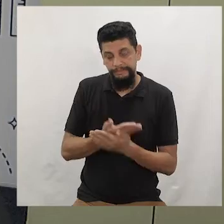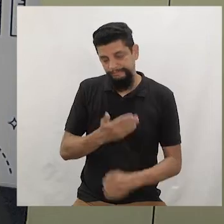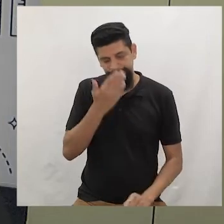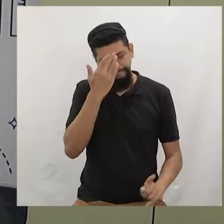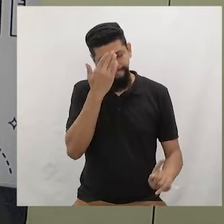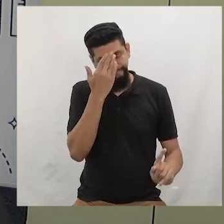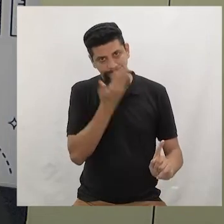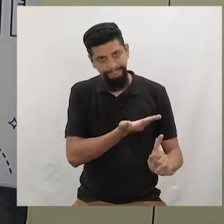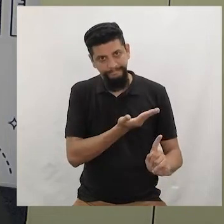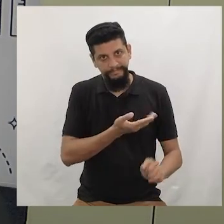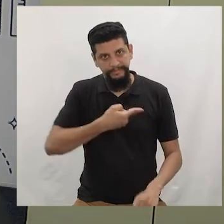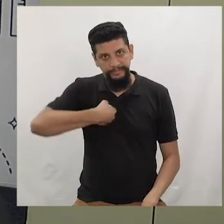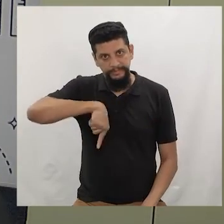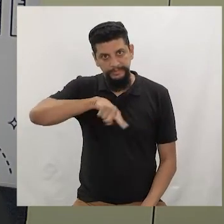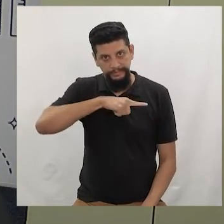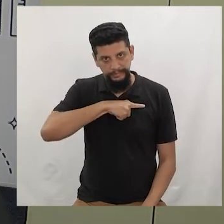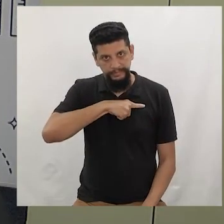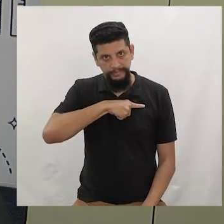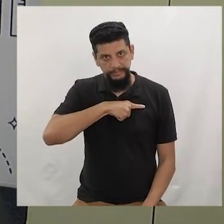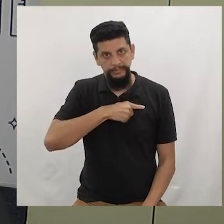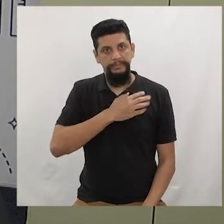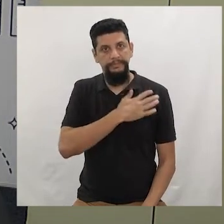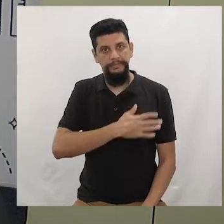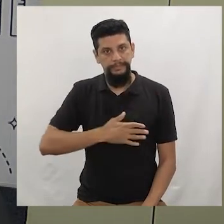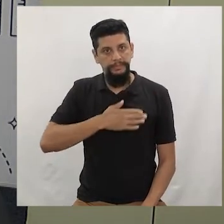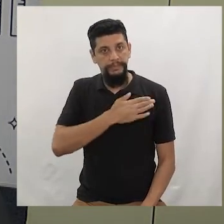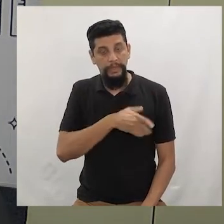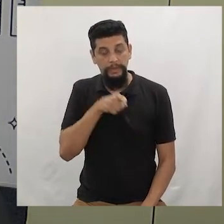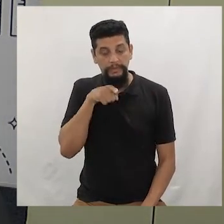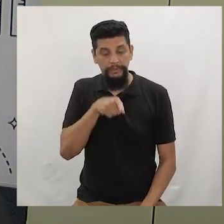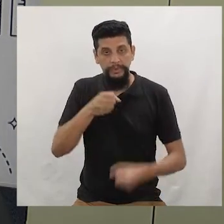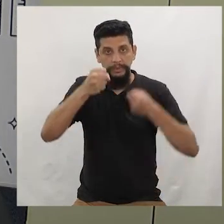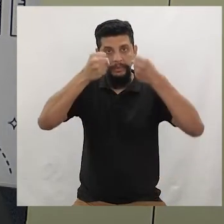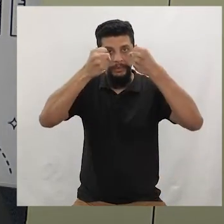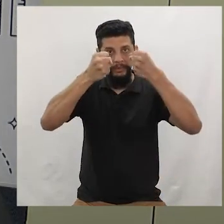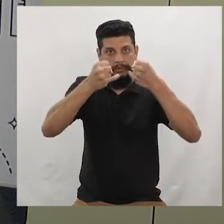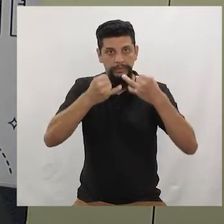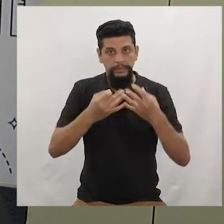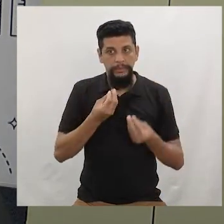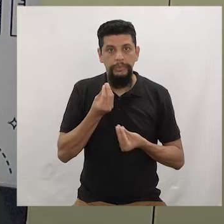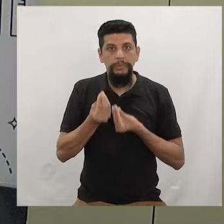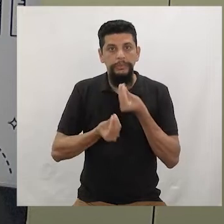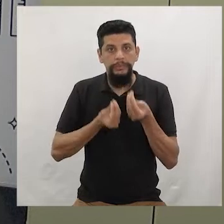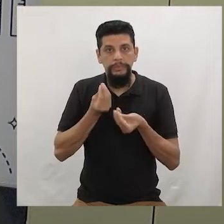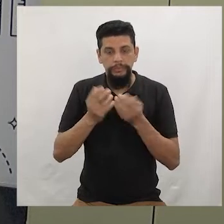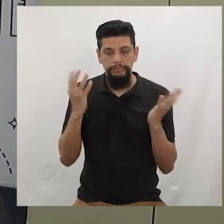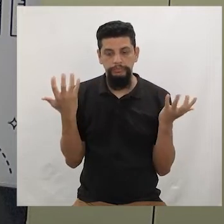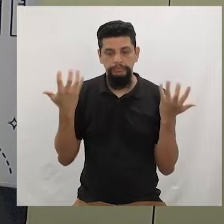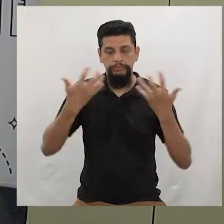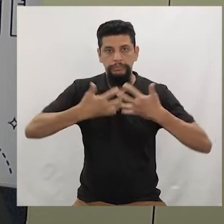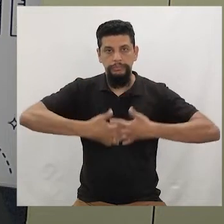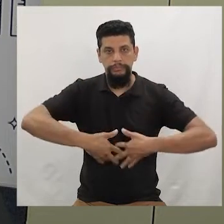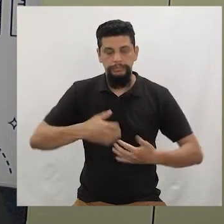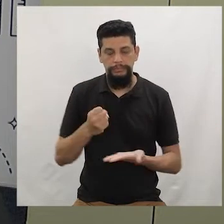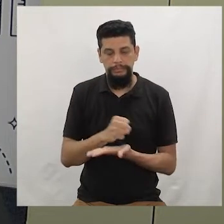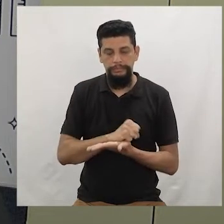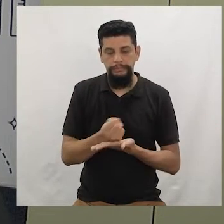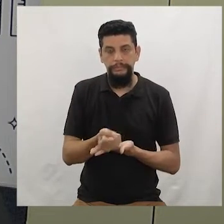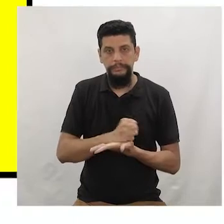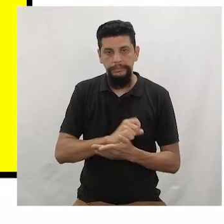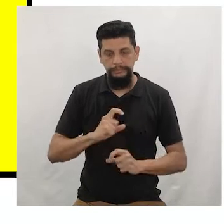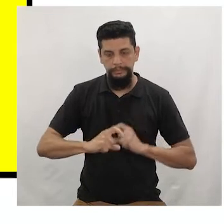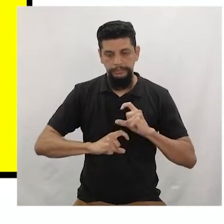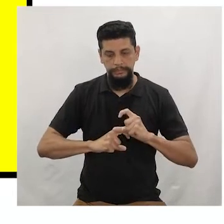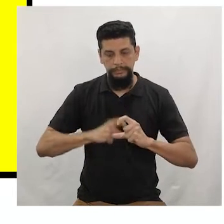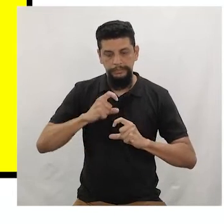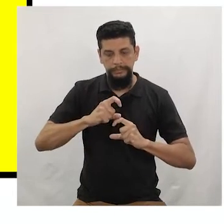aula. Obrigada. E nós gostaríamos que você explicasse para nós como é que funciona o jogo do